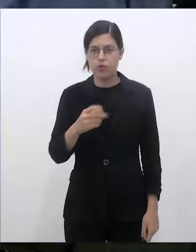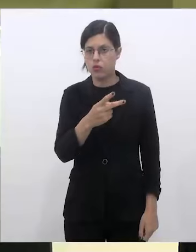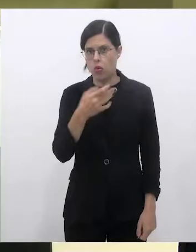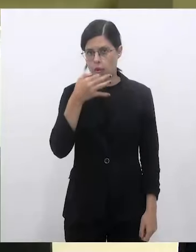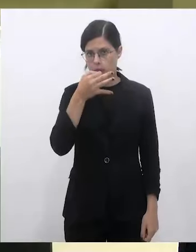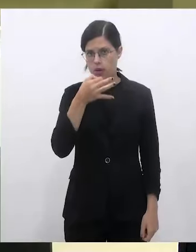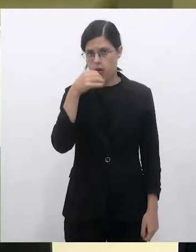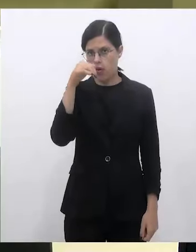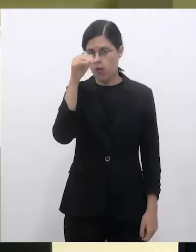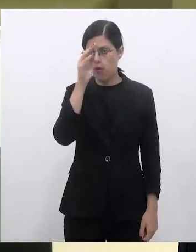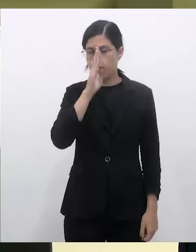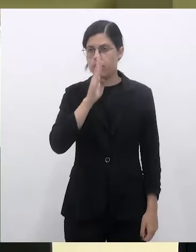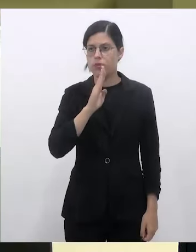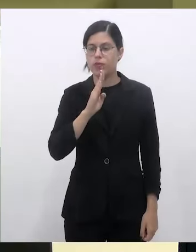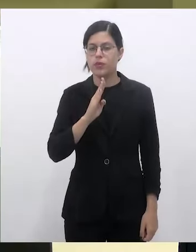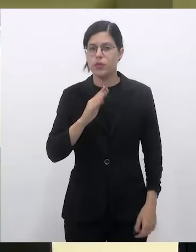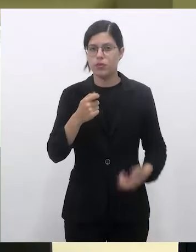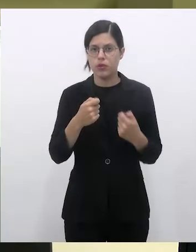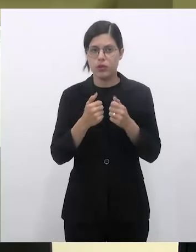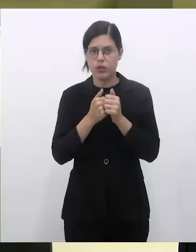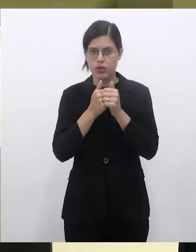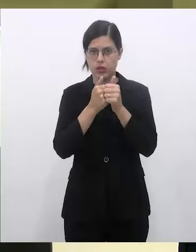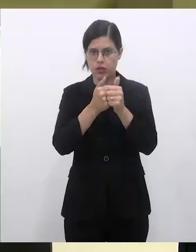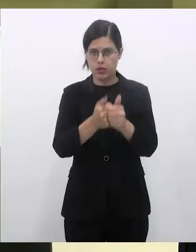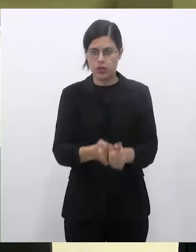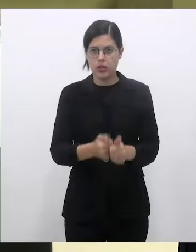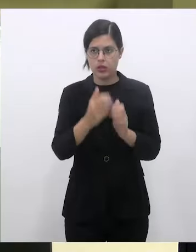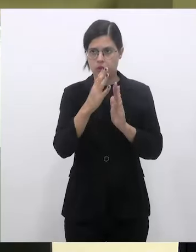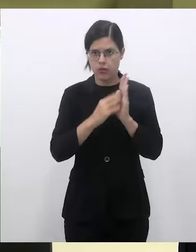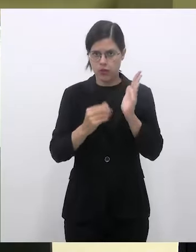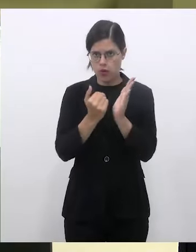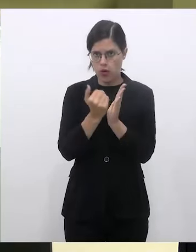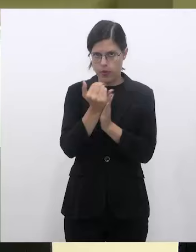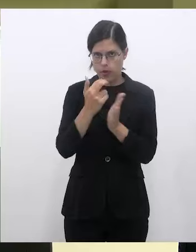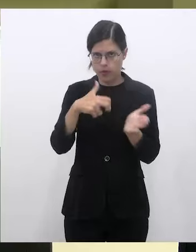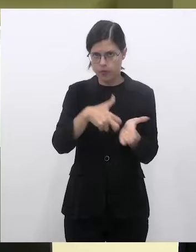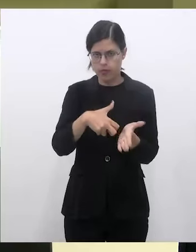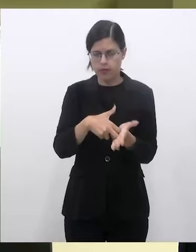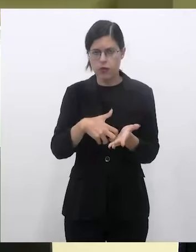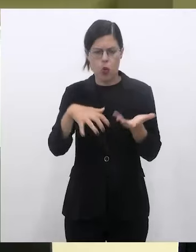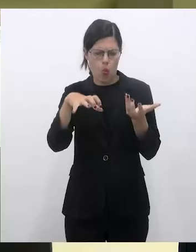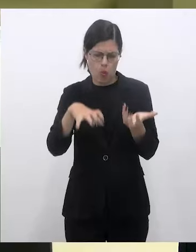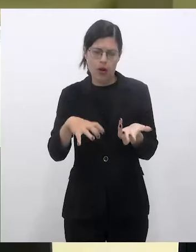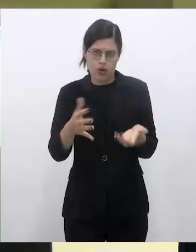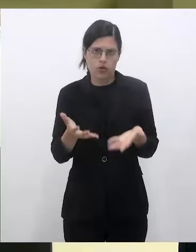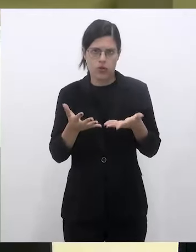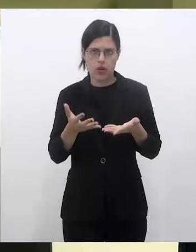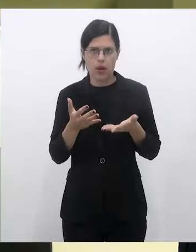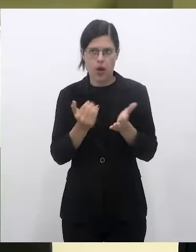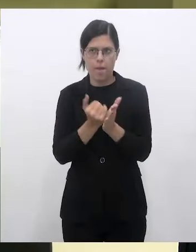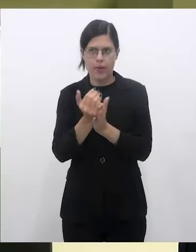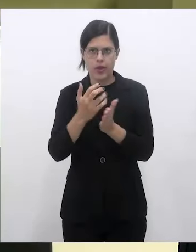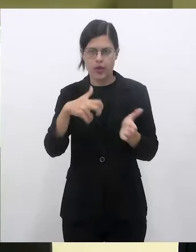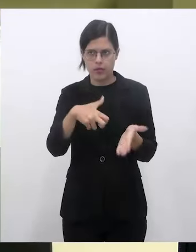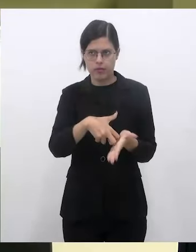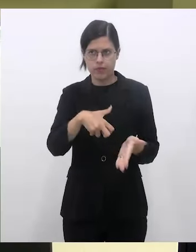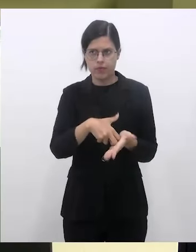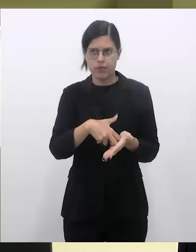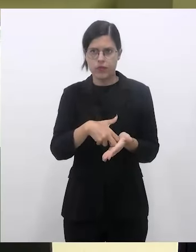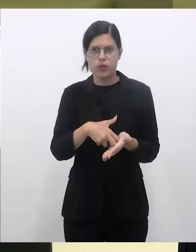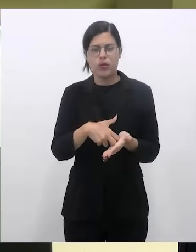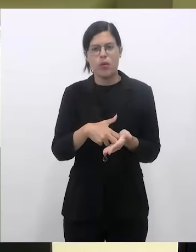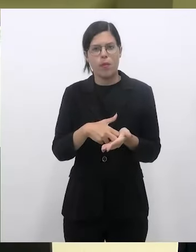o Brasil deveria seguir esse exemplo, aumentando as penas? O Congresso está querendo aumentar as